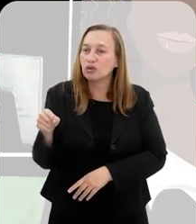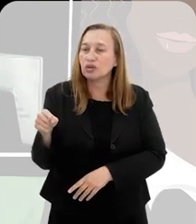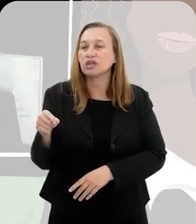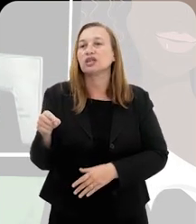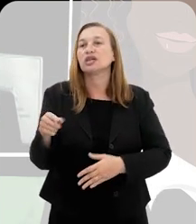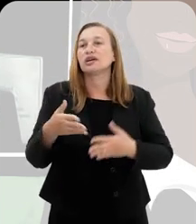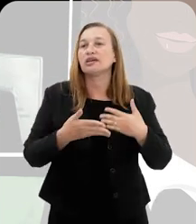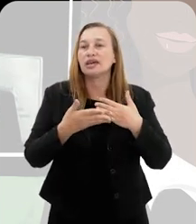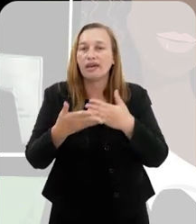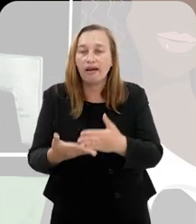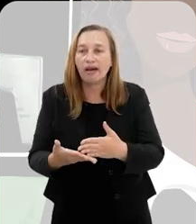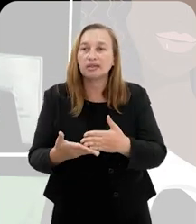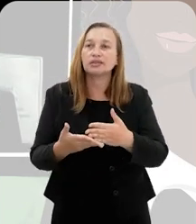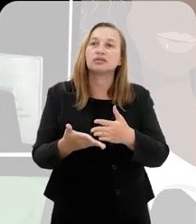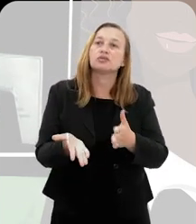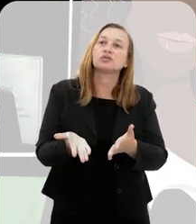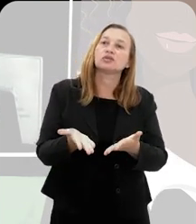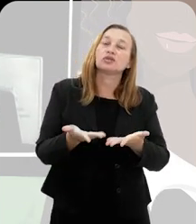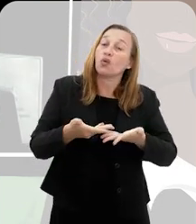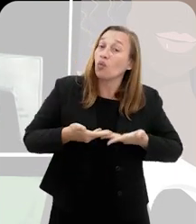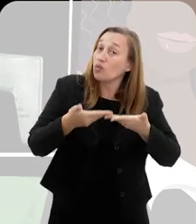fui levada,